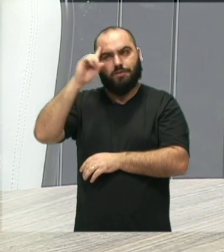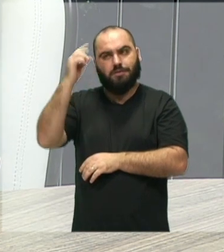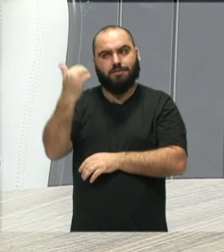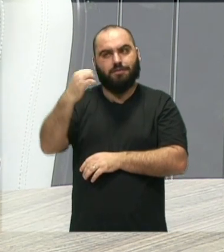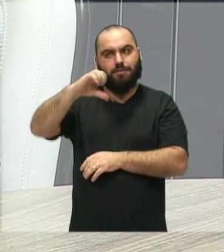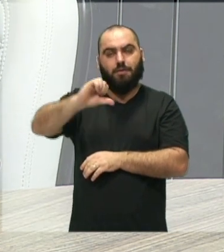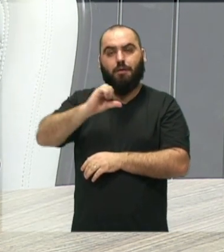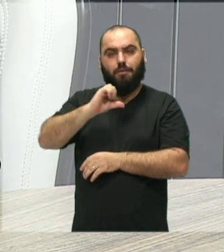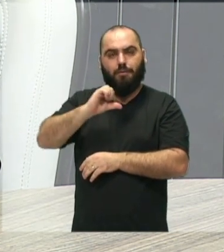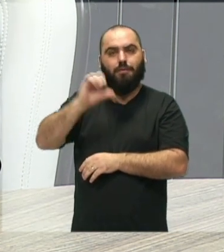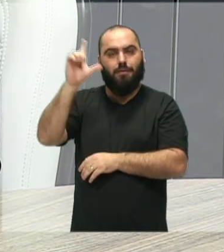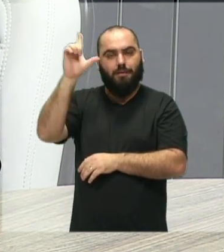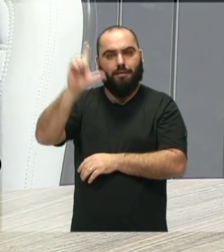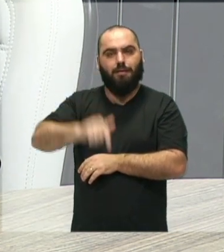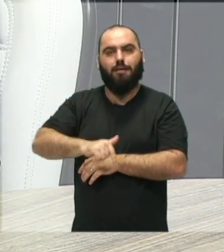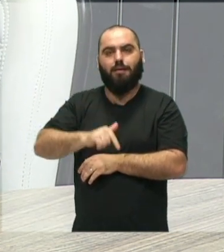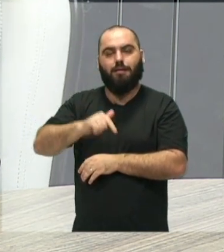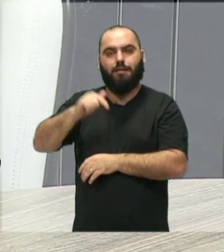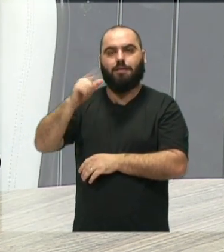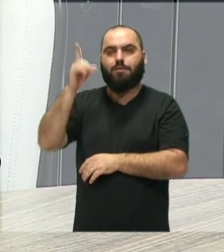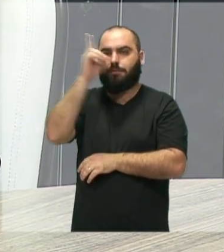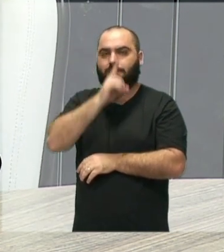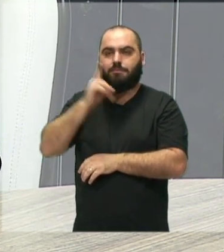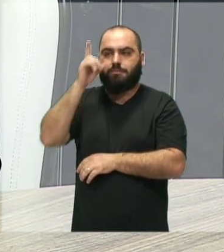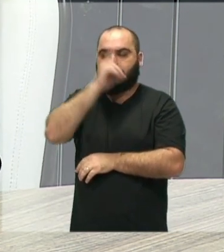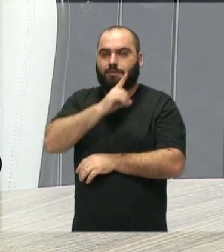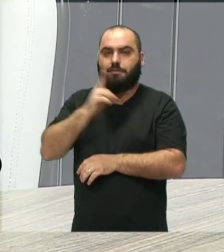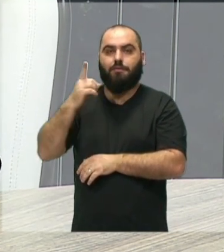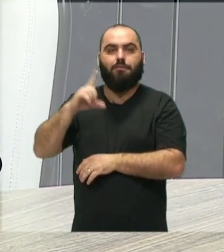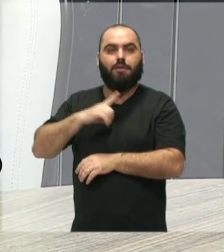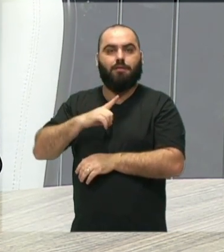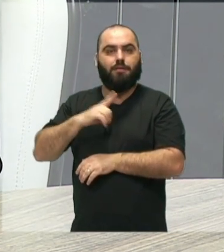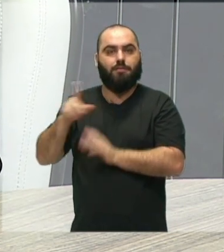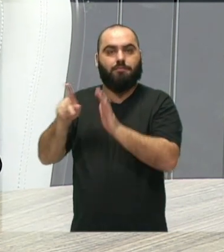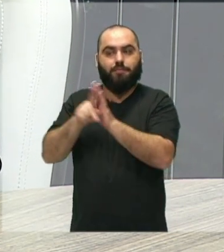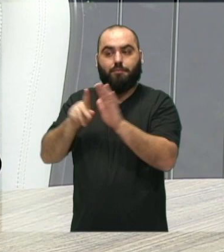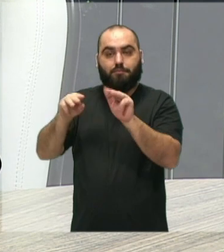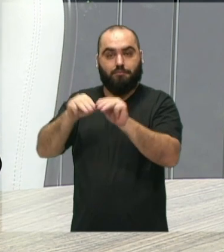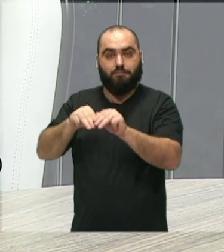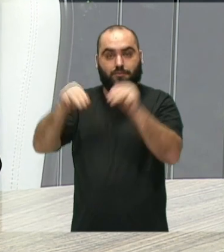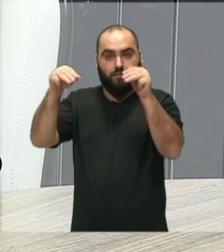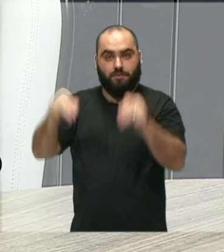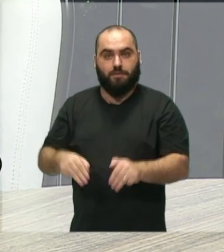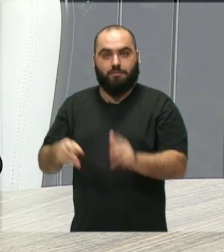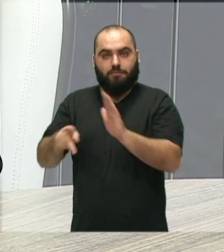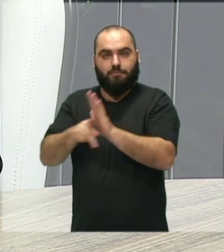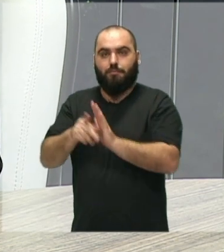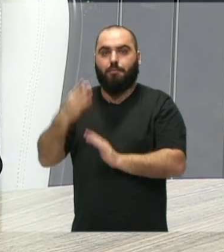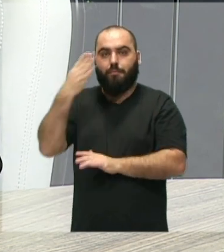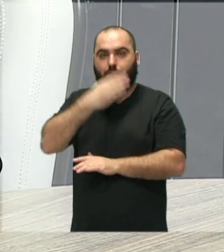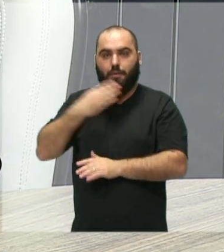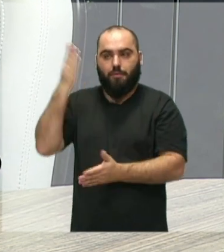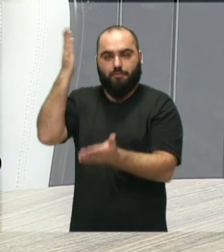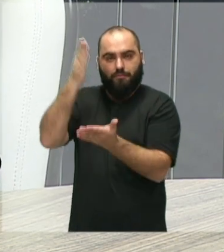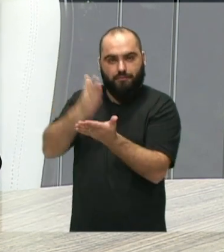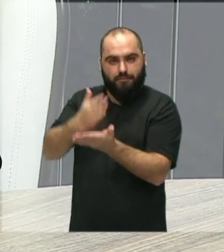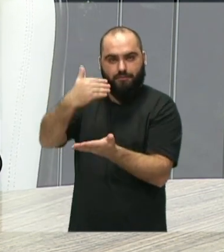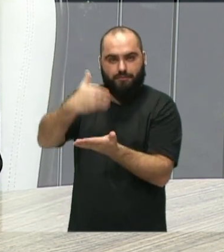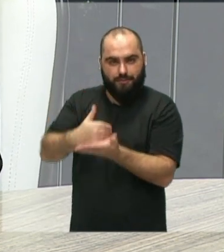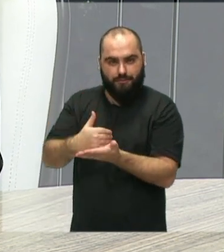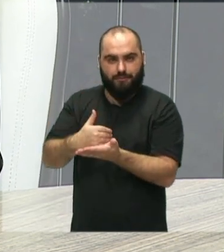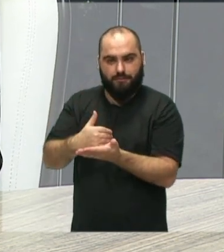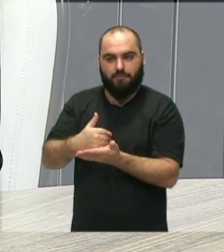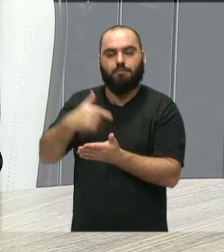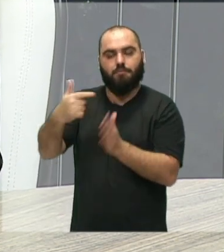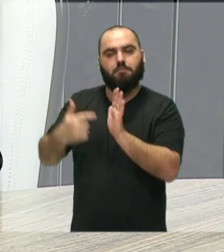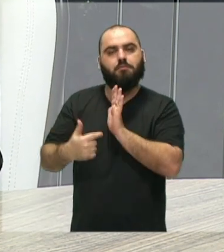domingo, às 5 horas, o corte de bolo ali no espaço do museu, e aí vai ter uma apresentação musical também, para